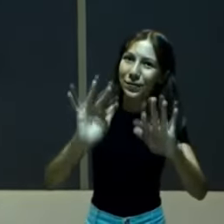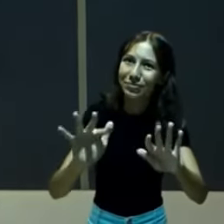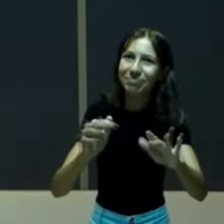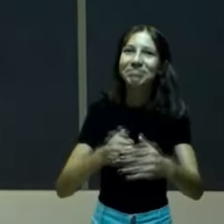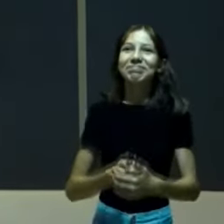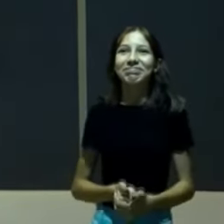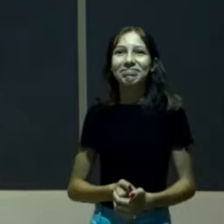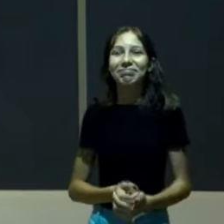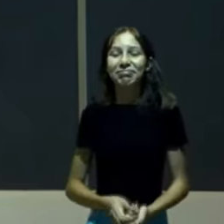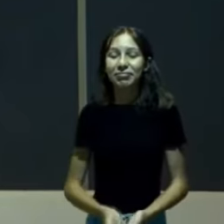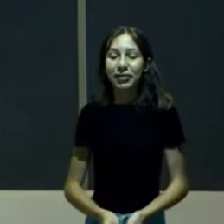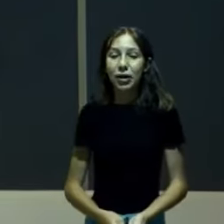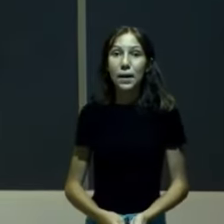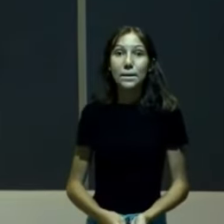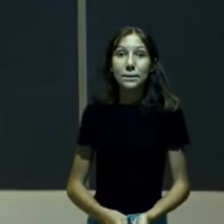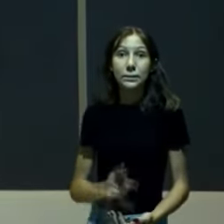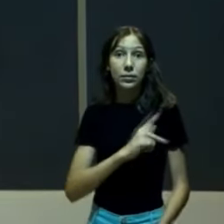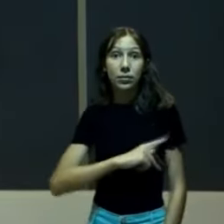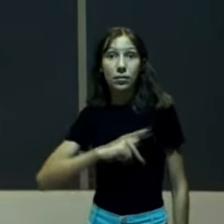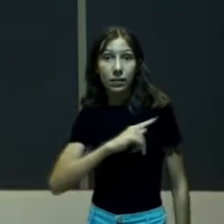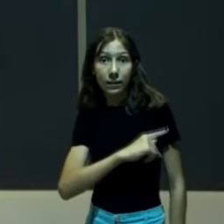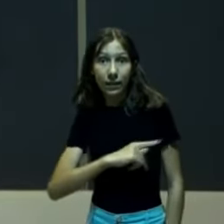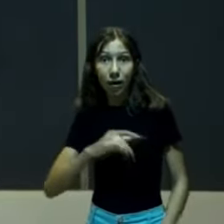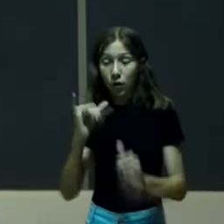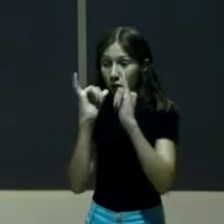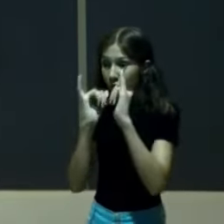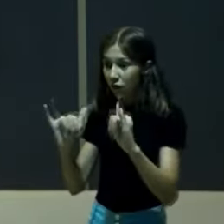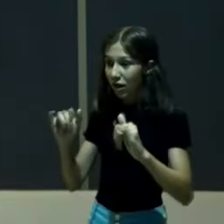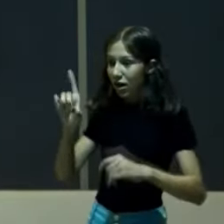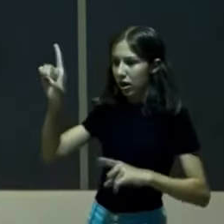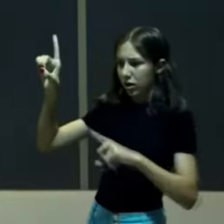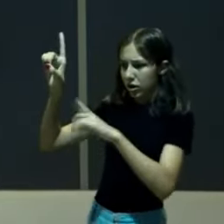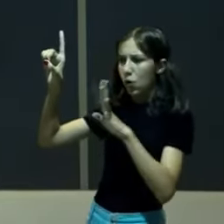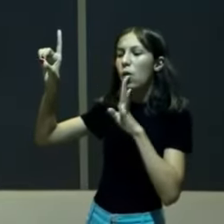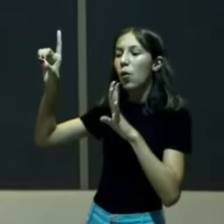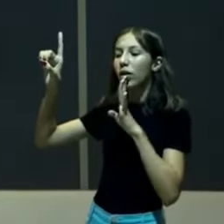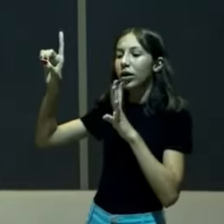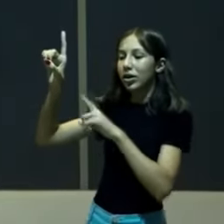Paulo dizendo: meu Deus, esse Deus que eu conheço, Ele vai, Ele há de suprir.